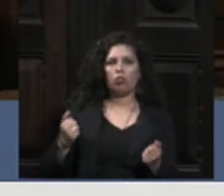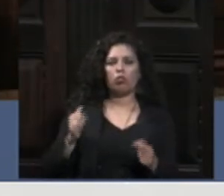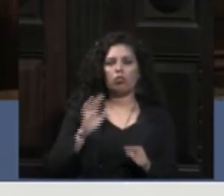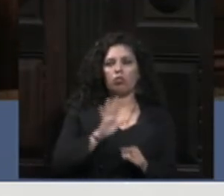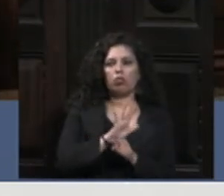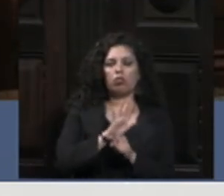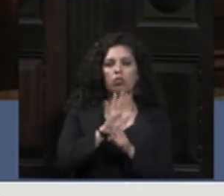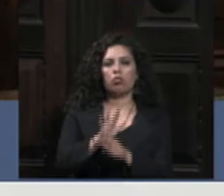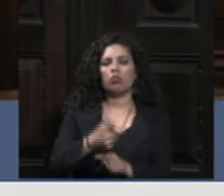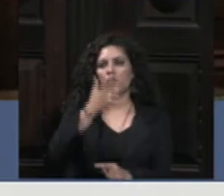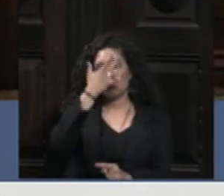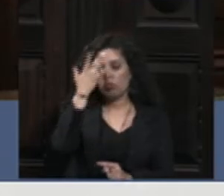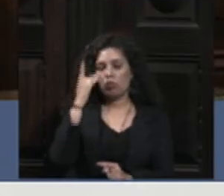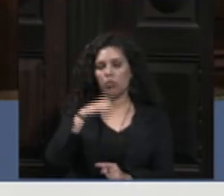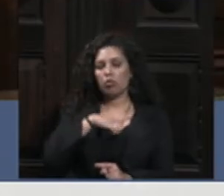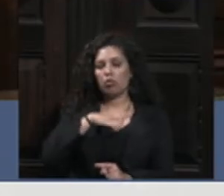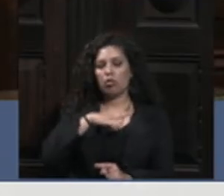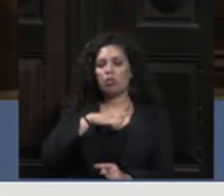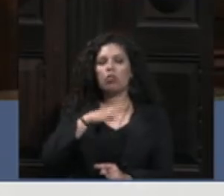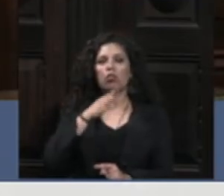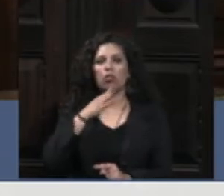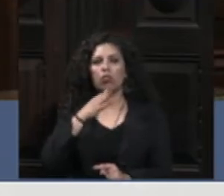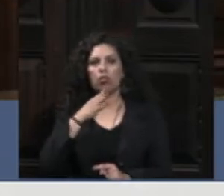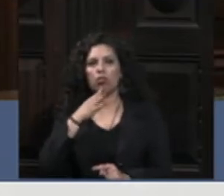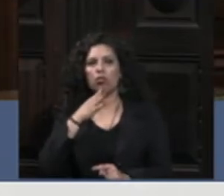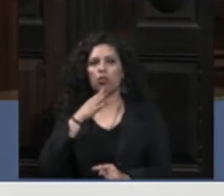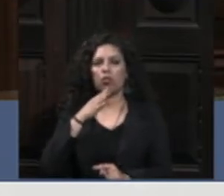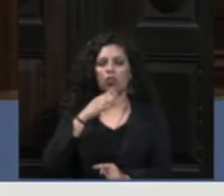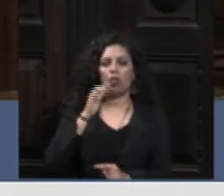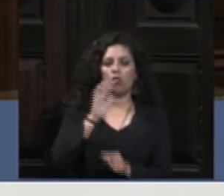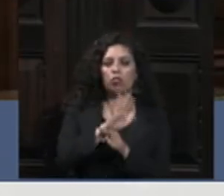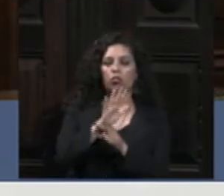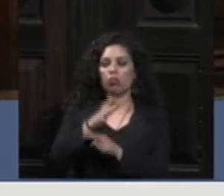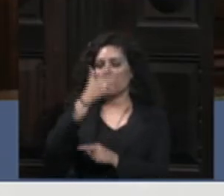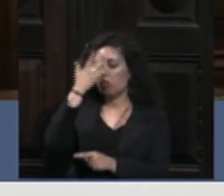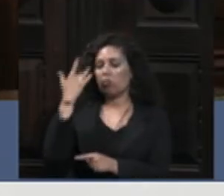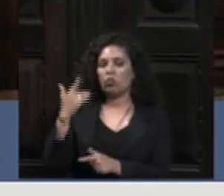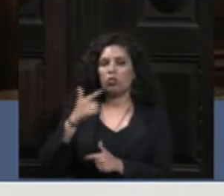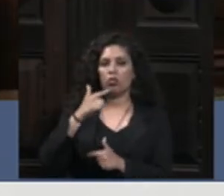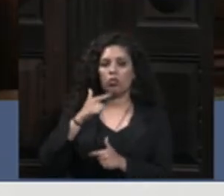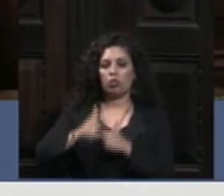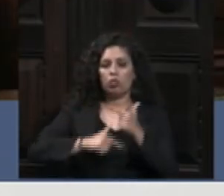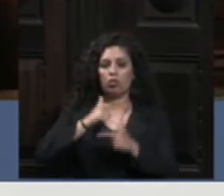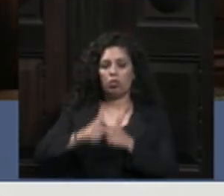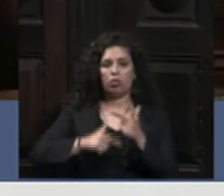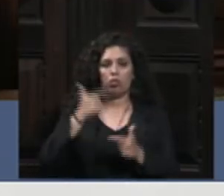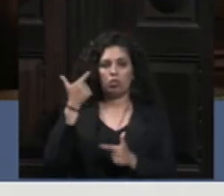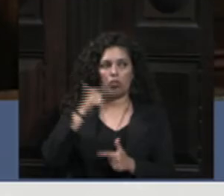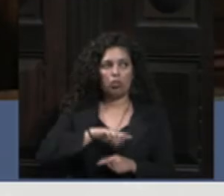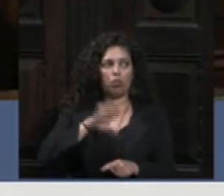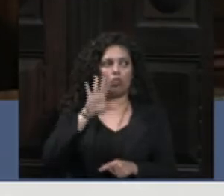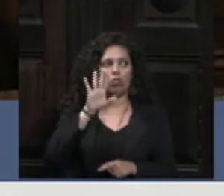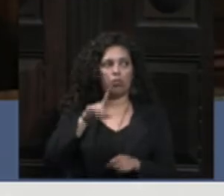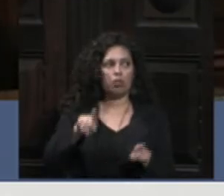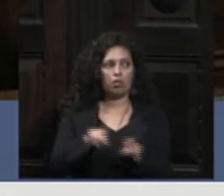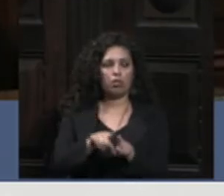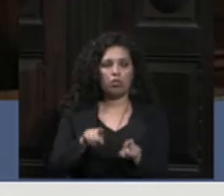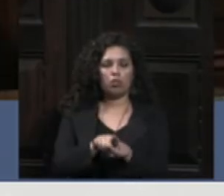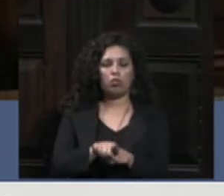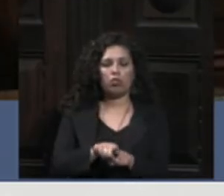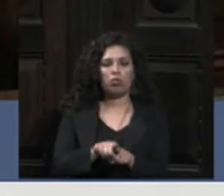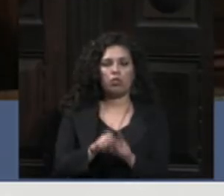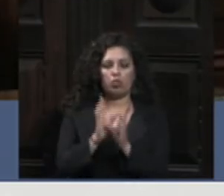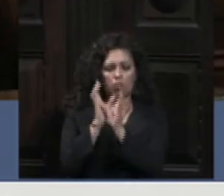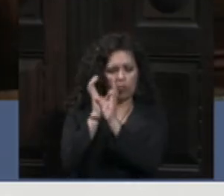conhecimento, de preparação para o mundo do trabalho, mas também como um mecanismo de produção de